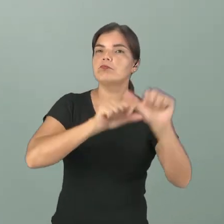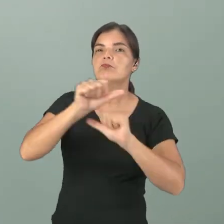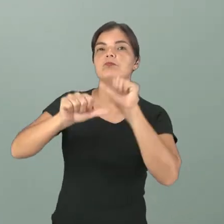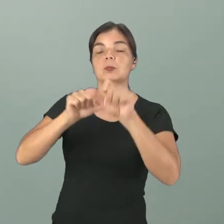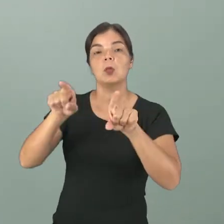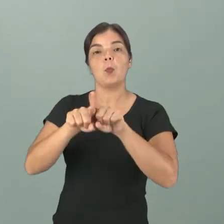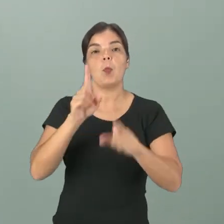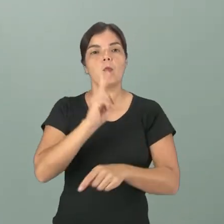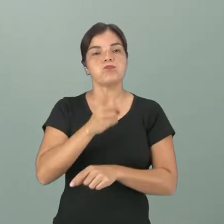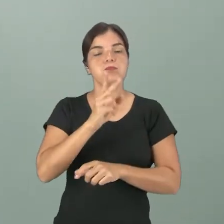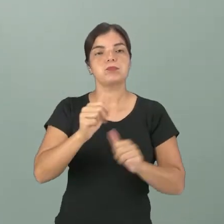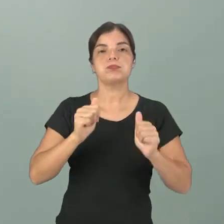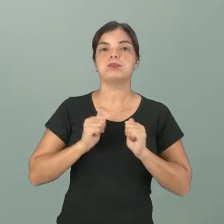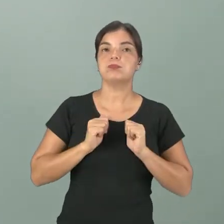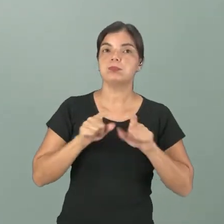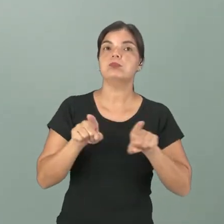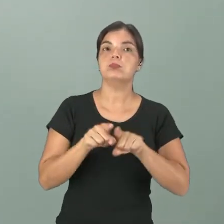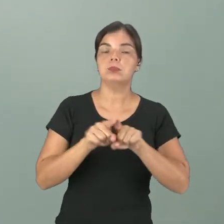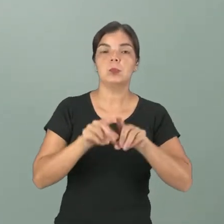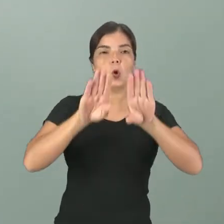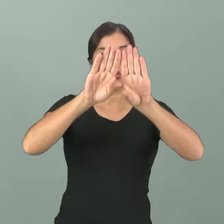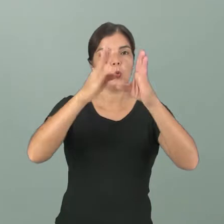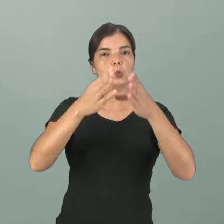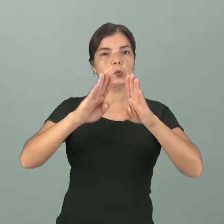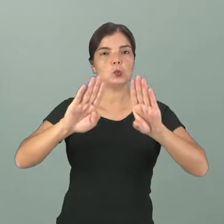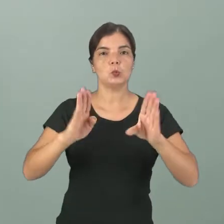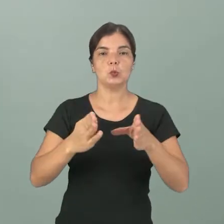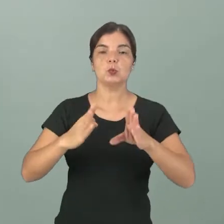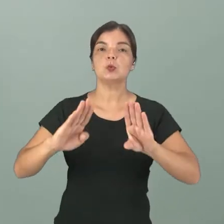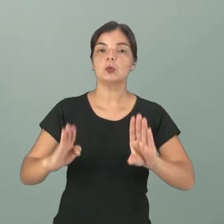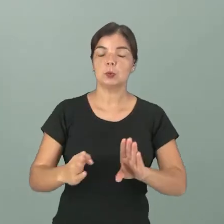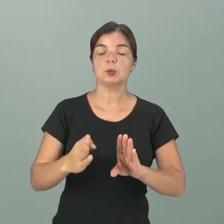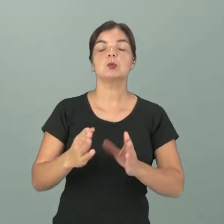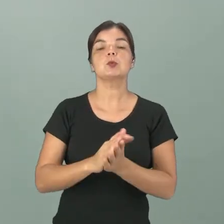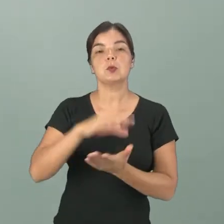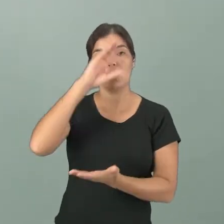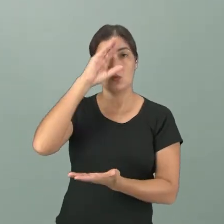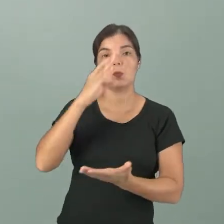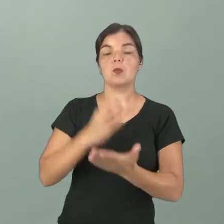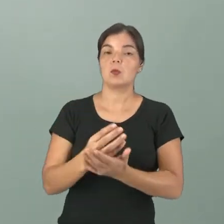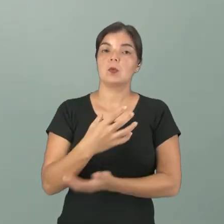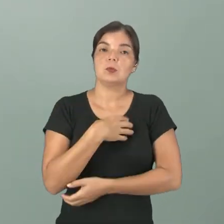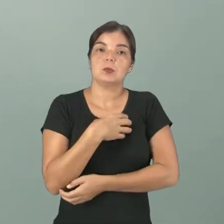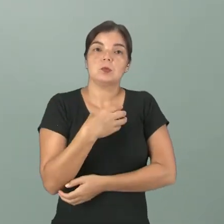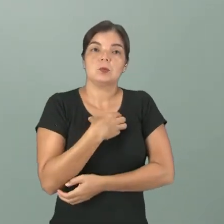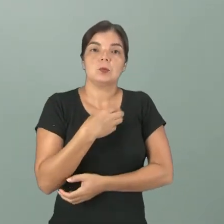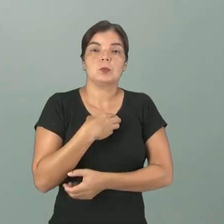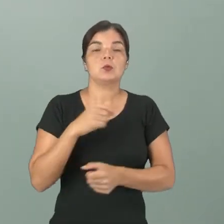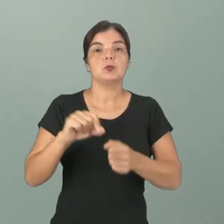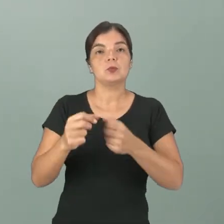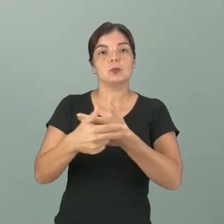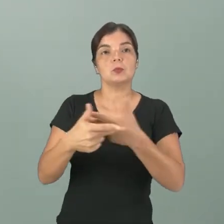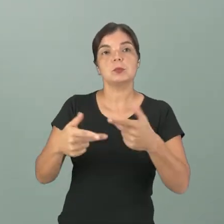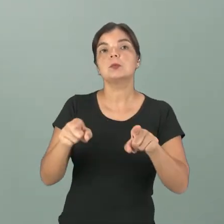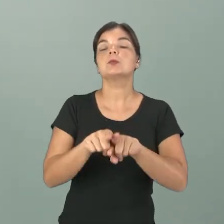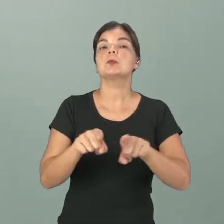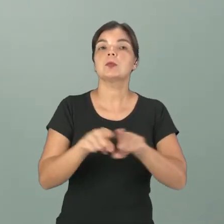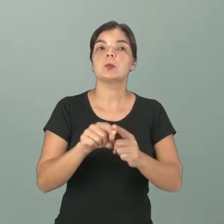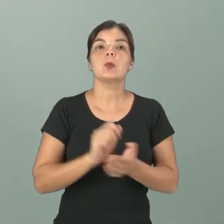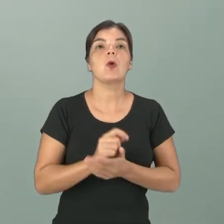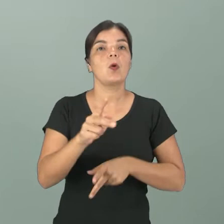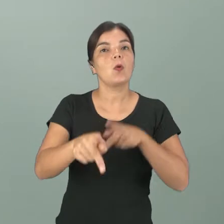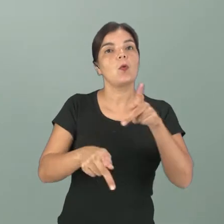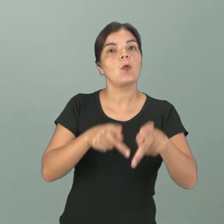ser sedentário. E aí as culturas vão se formando, as suas crenças, o seu jeito de fazer, e com isso